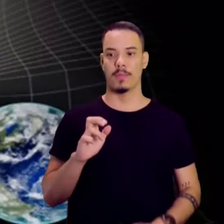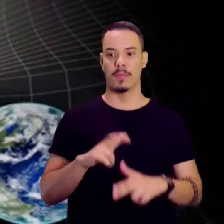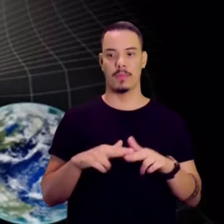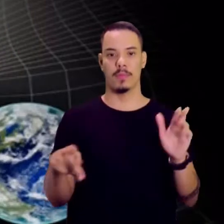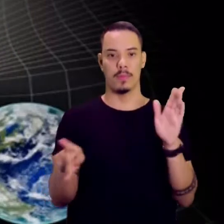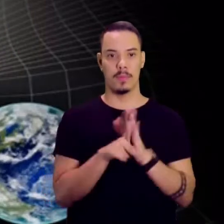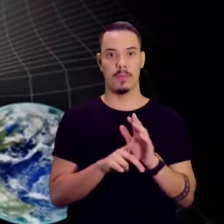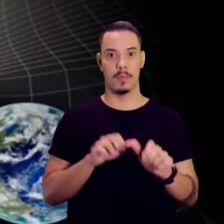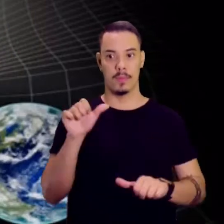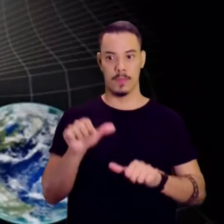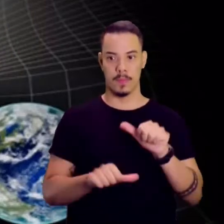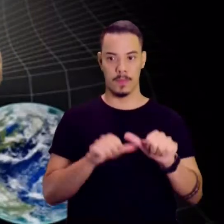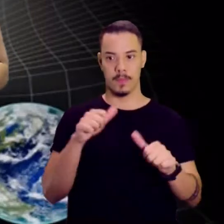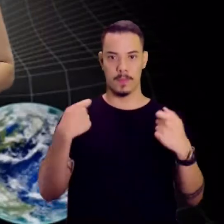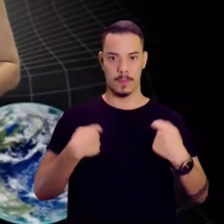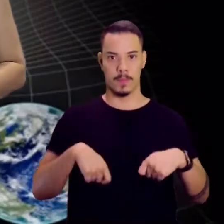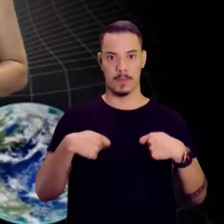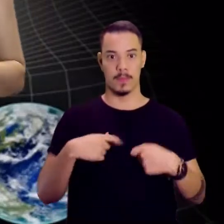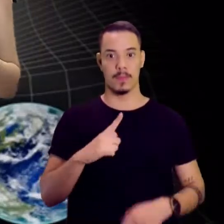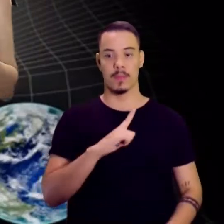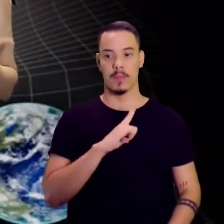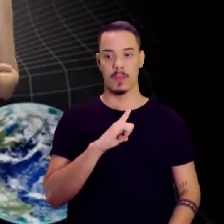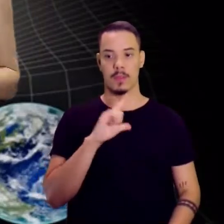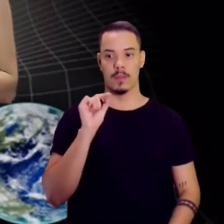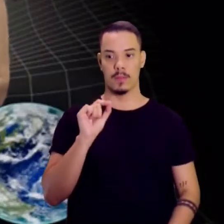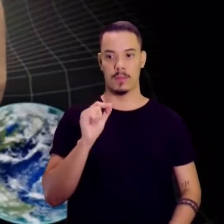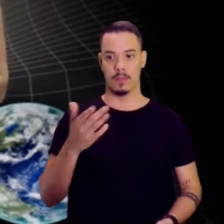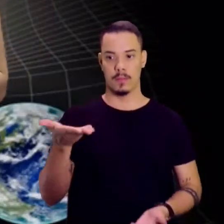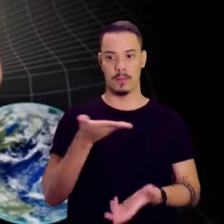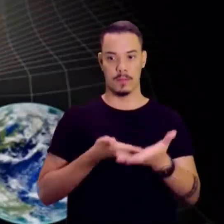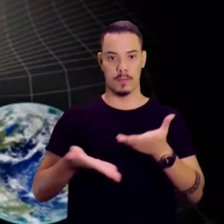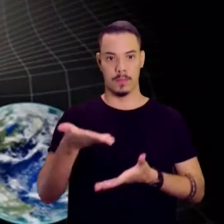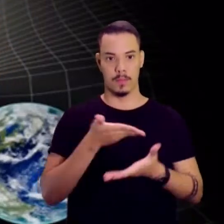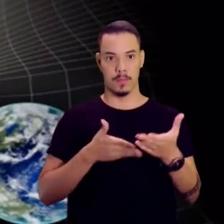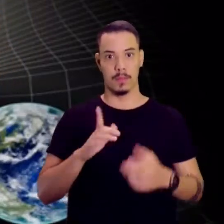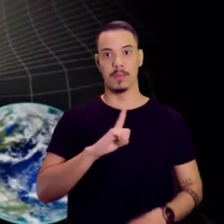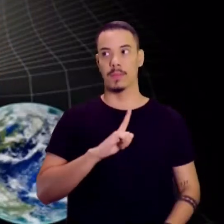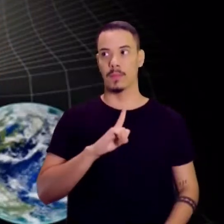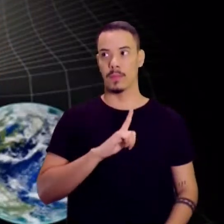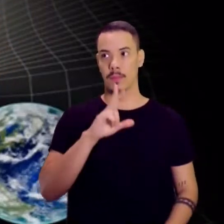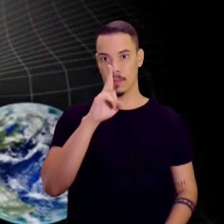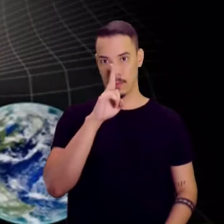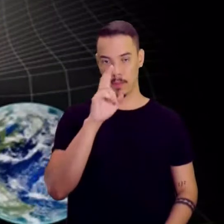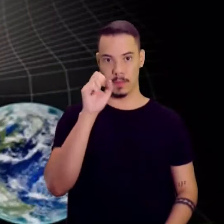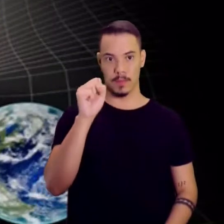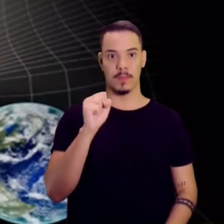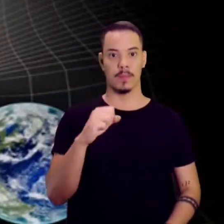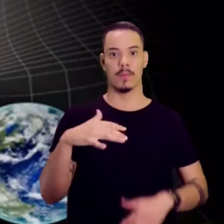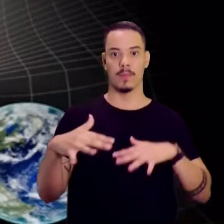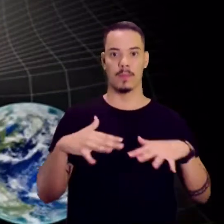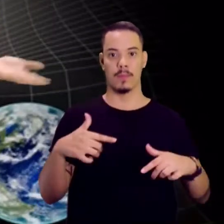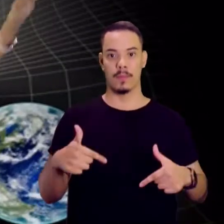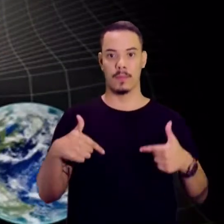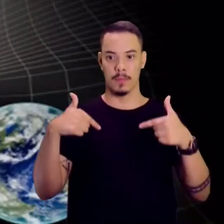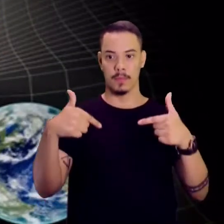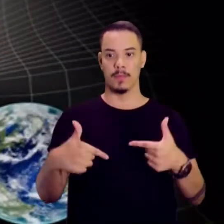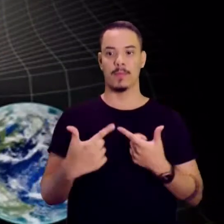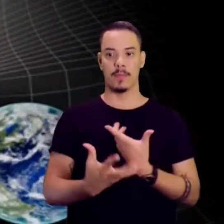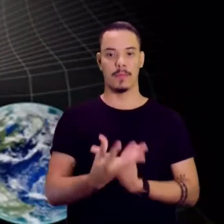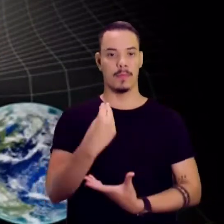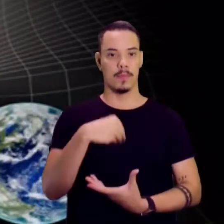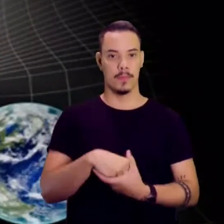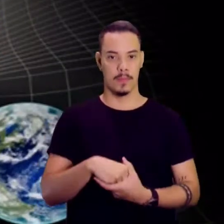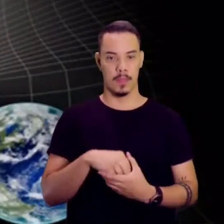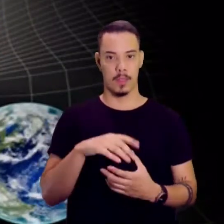isso modifique, é necessário ter uma interação, uma força, né? Então tem que ter uma força de ação externa ali